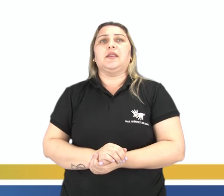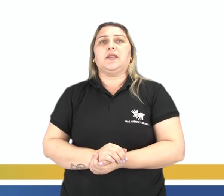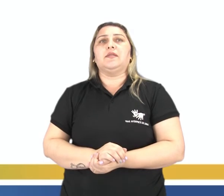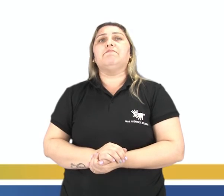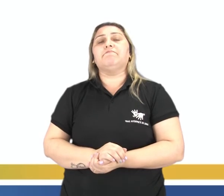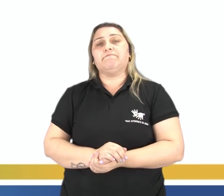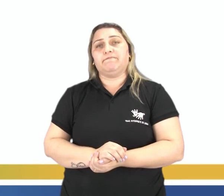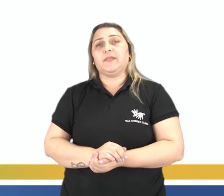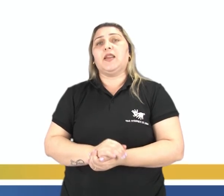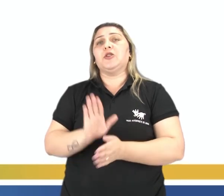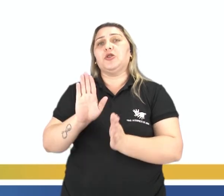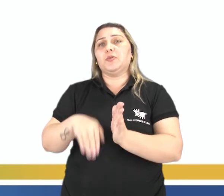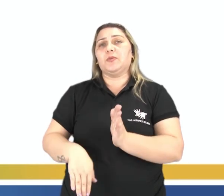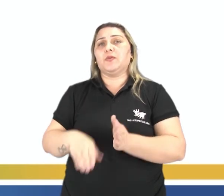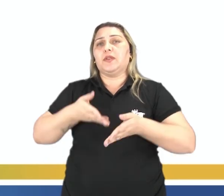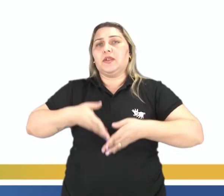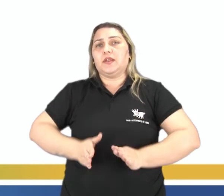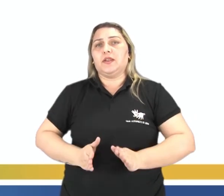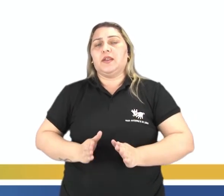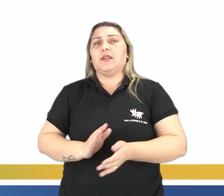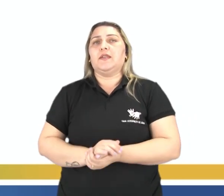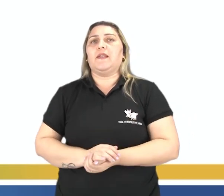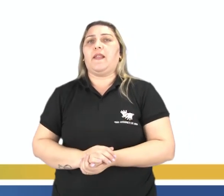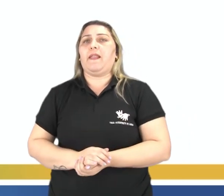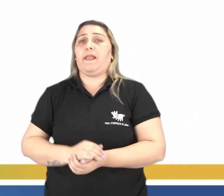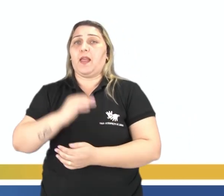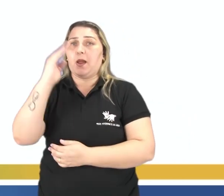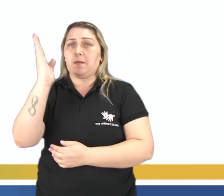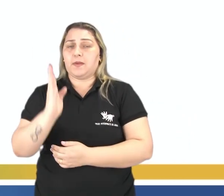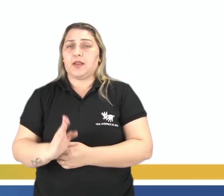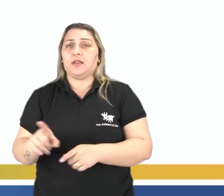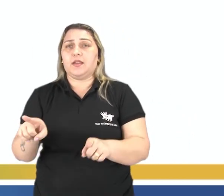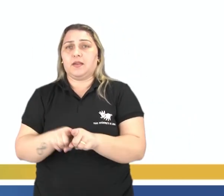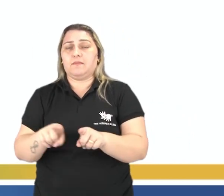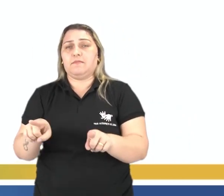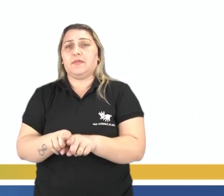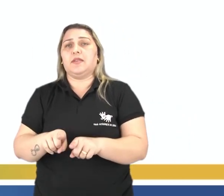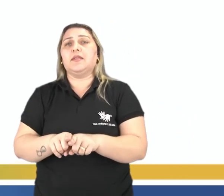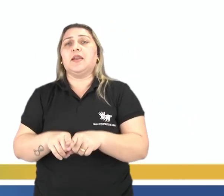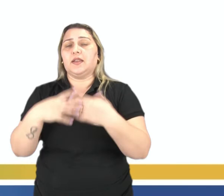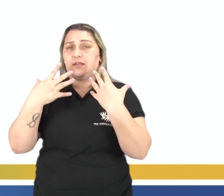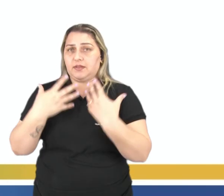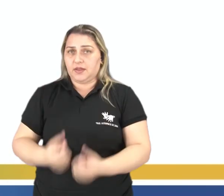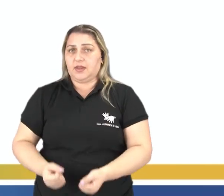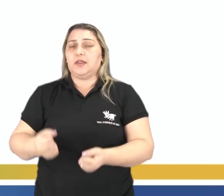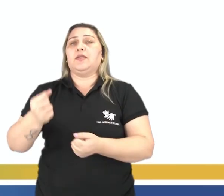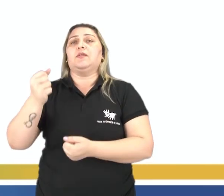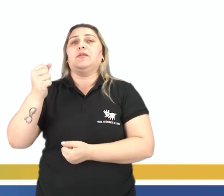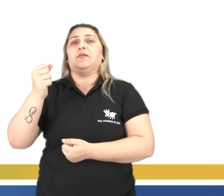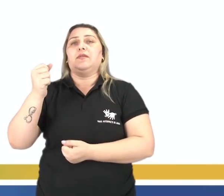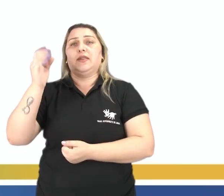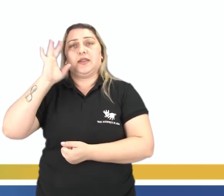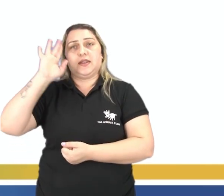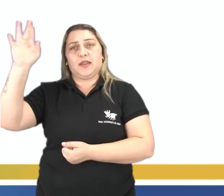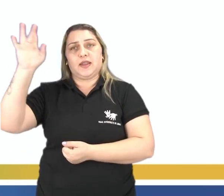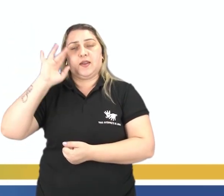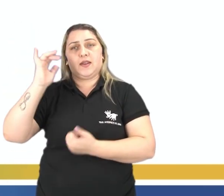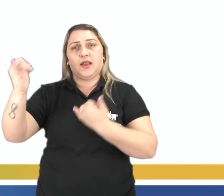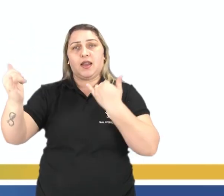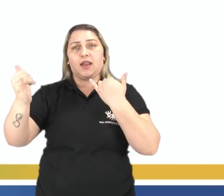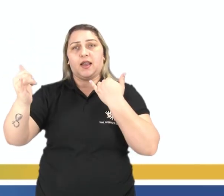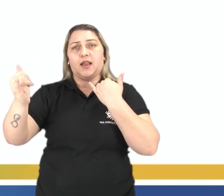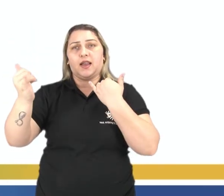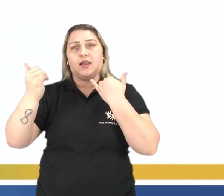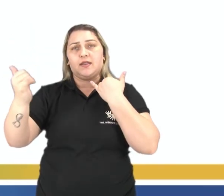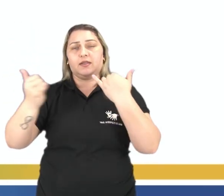outras medidas de redução de natalidade. Cabe salientar que o Brasil também ele é um adepto, né, dessa teoria. As propagandas que a